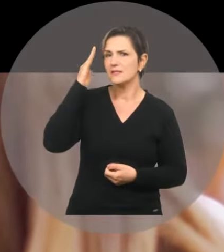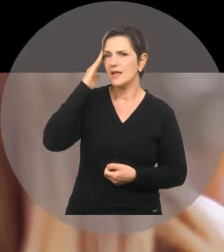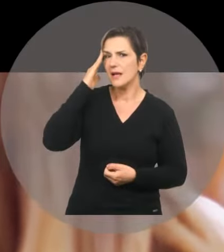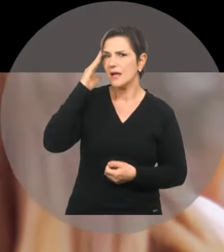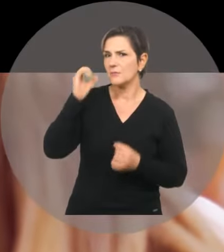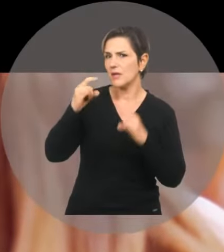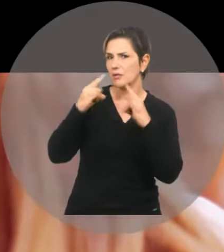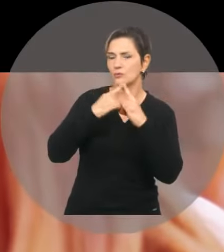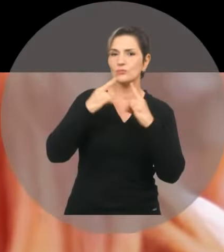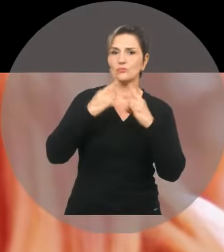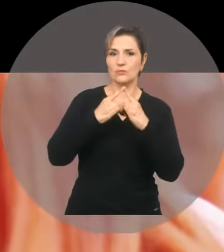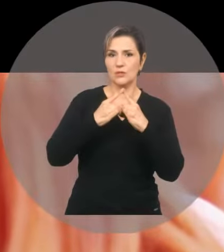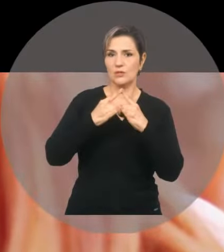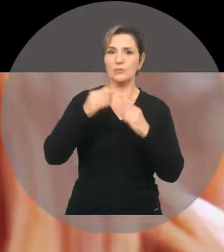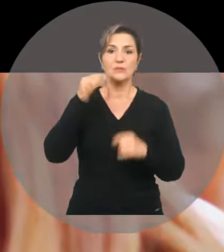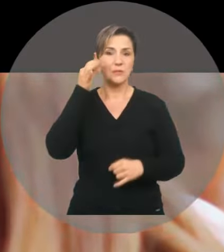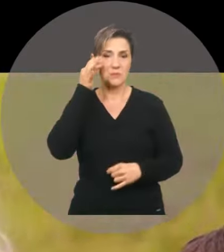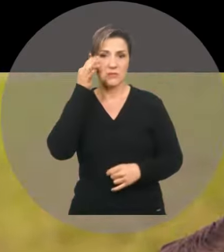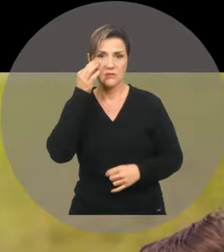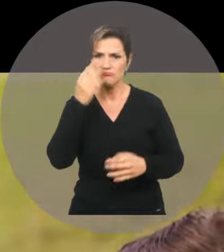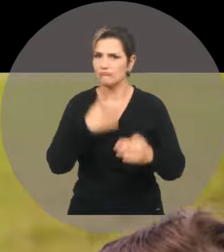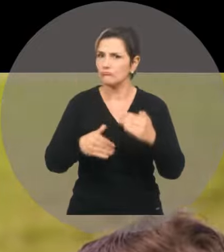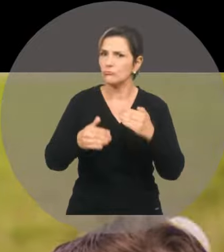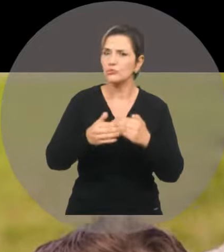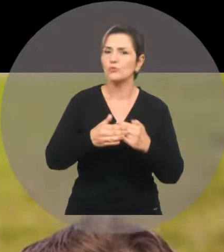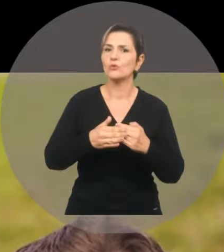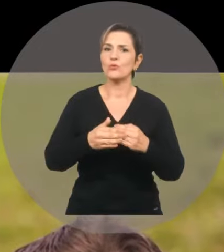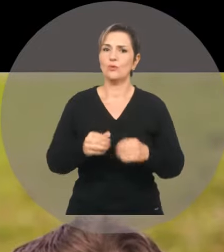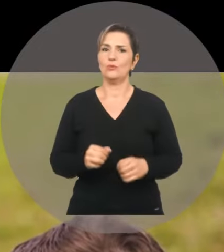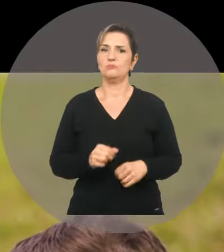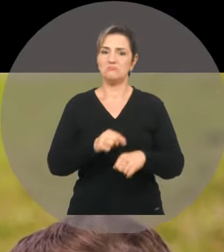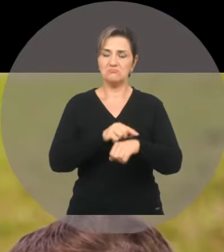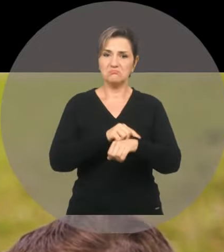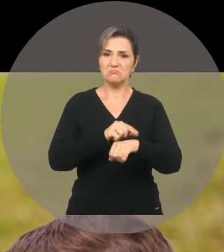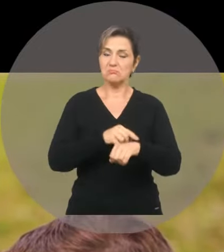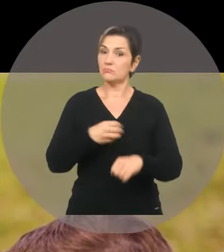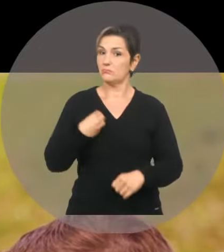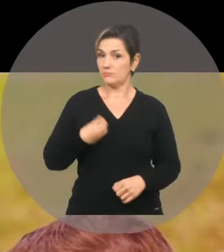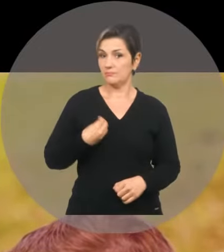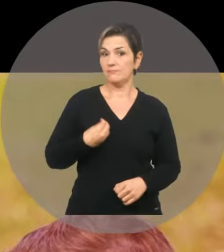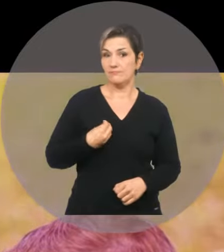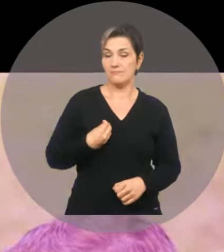Sabe aquela instituição que está presente em todos os momentos da tua vida?